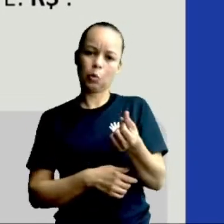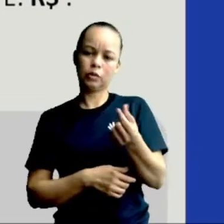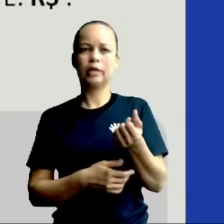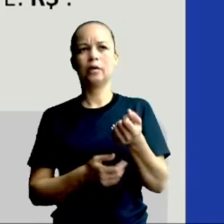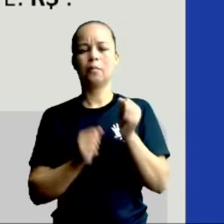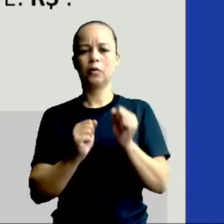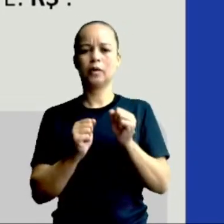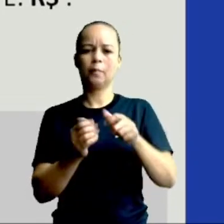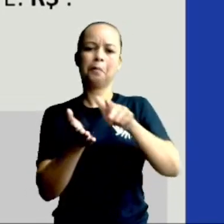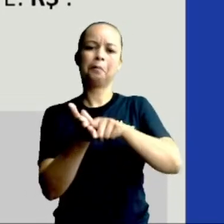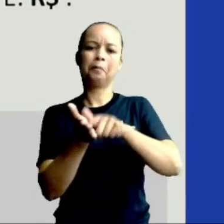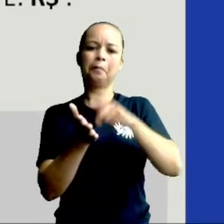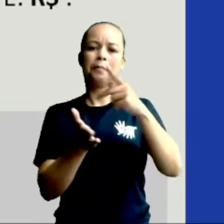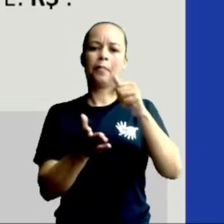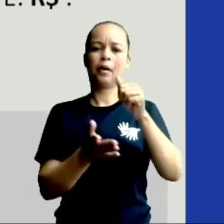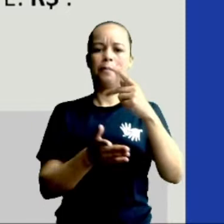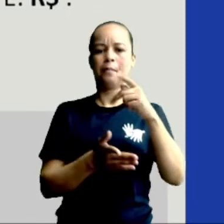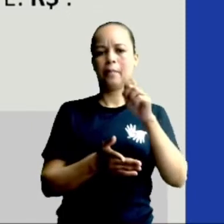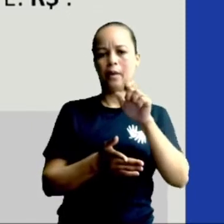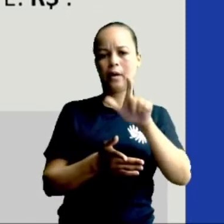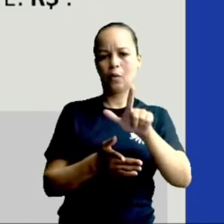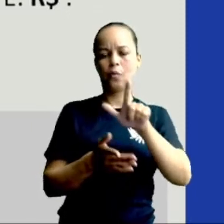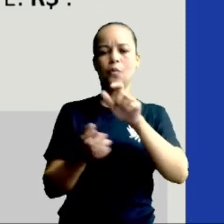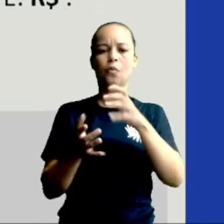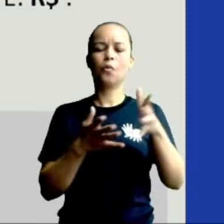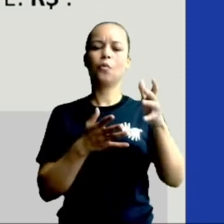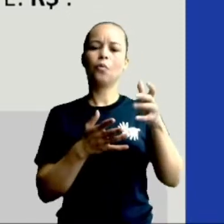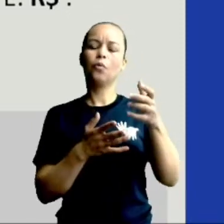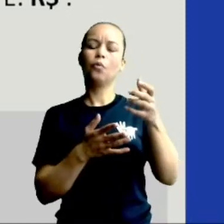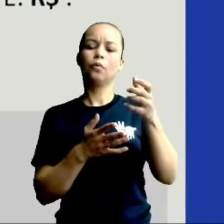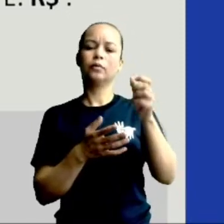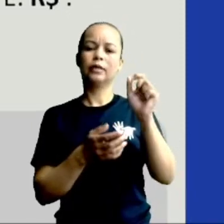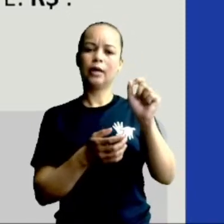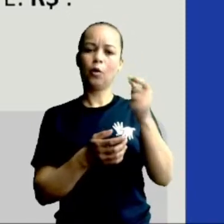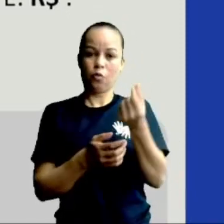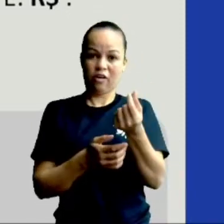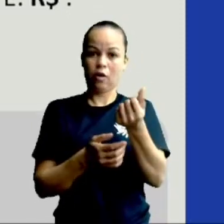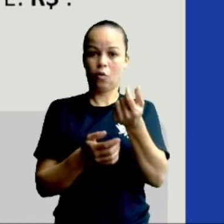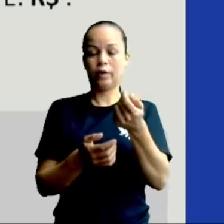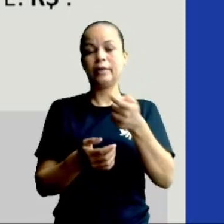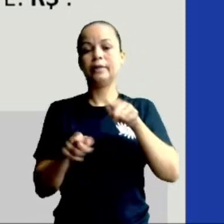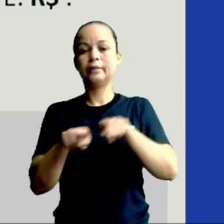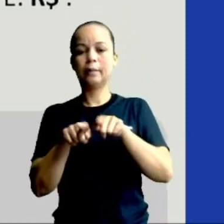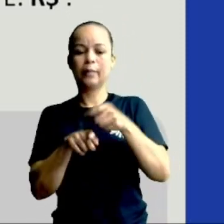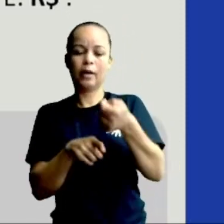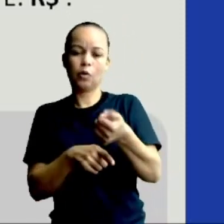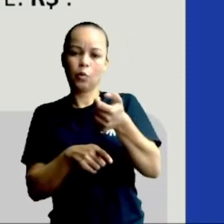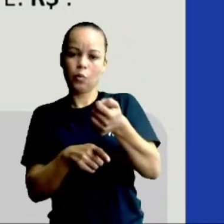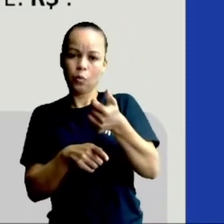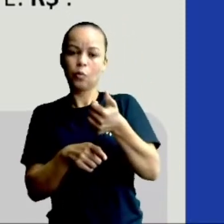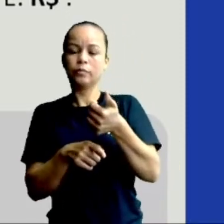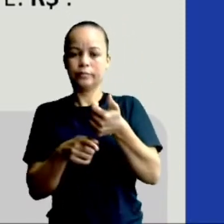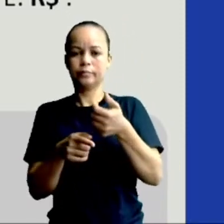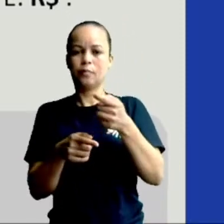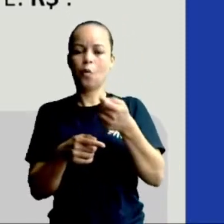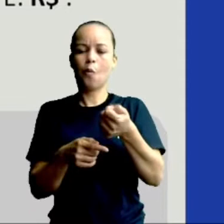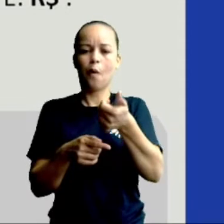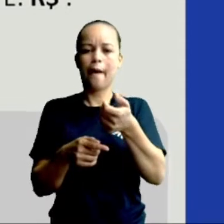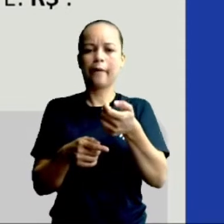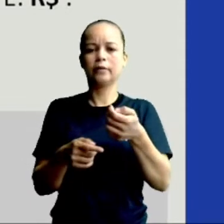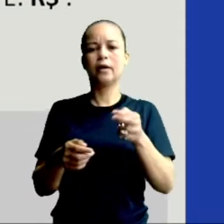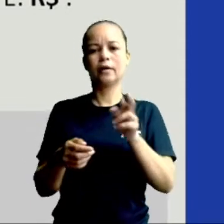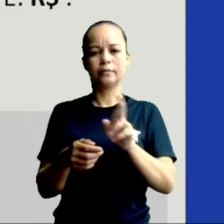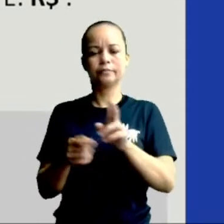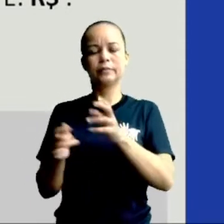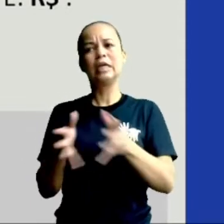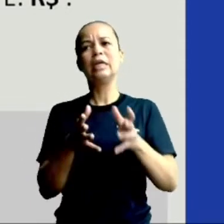em papel, que chamamos de nota ou cédula, ou em moeda. E no Brasil, a moeda que usamos é o real, né? A gente